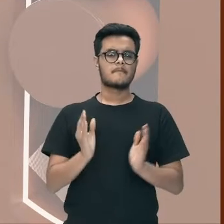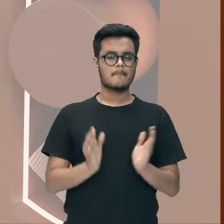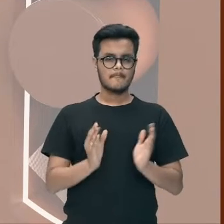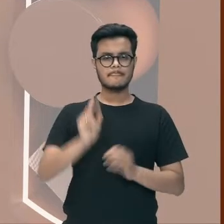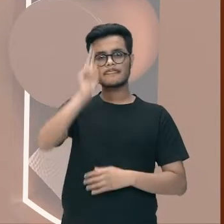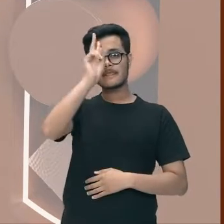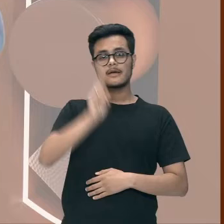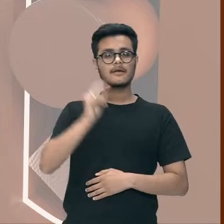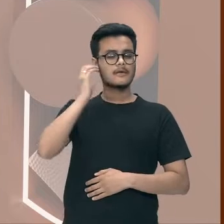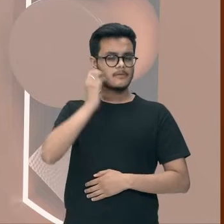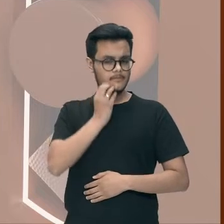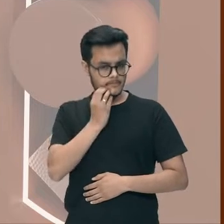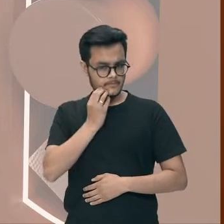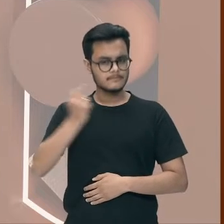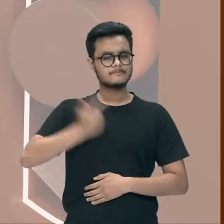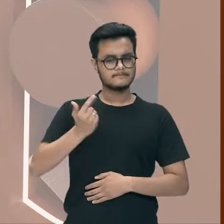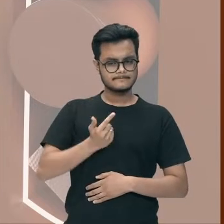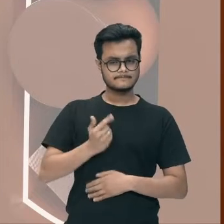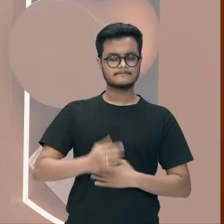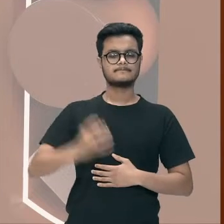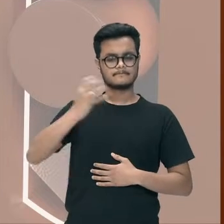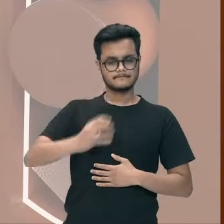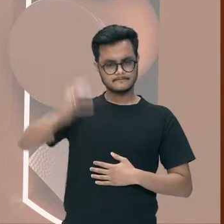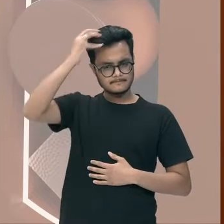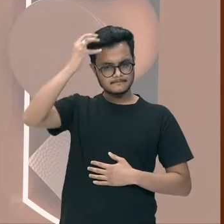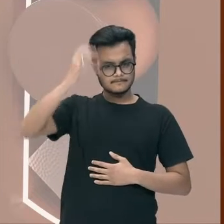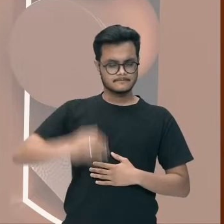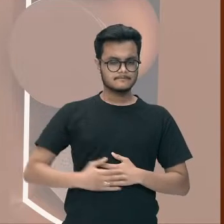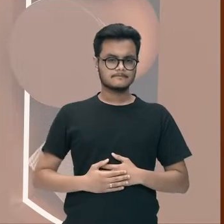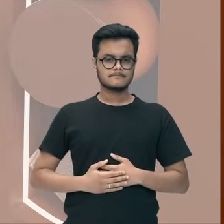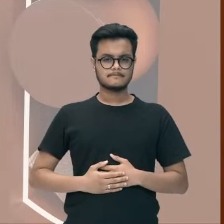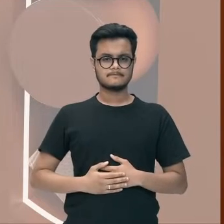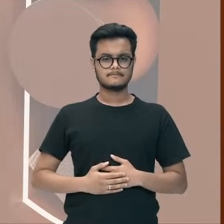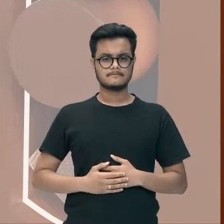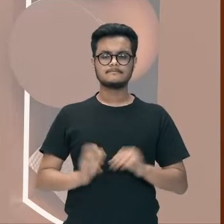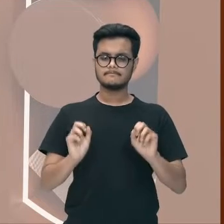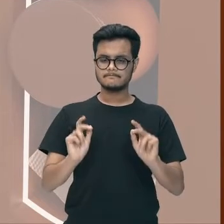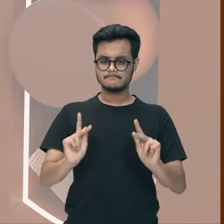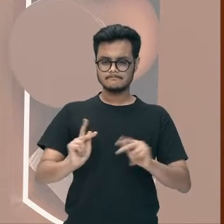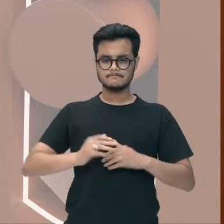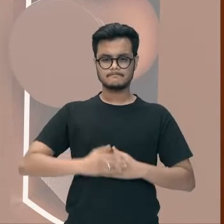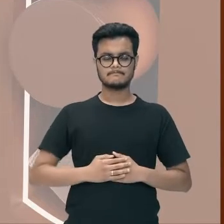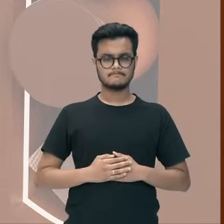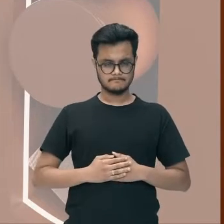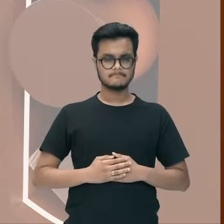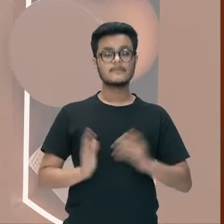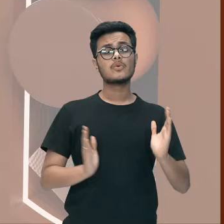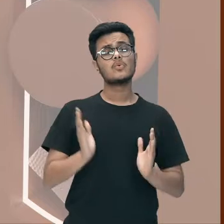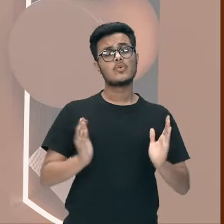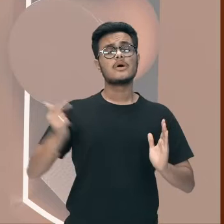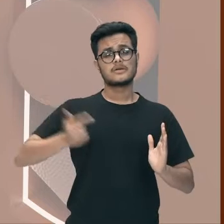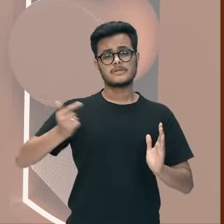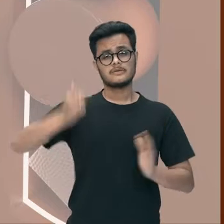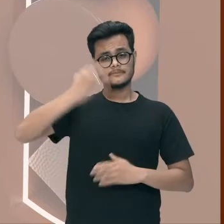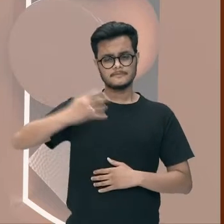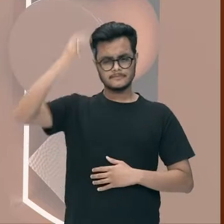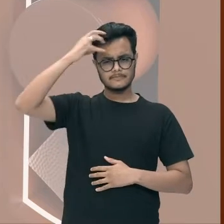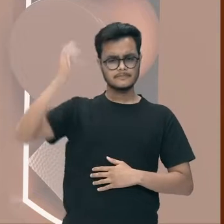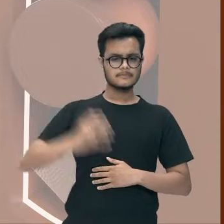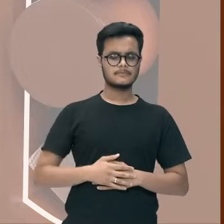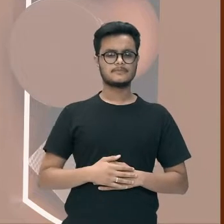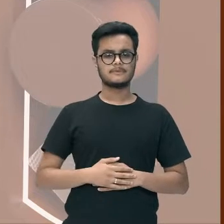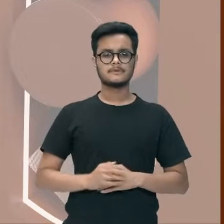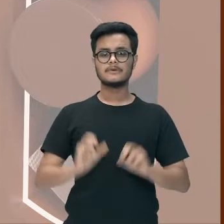esse objeto de conhecimento e a gente vai caminhar, então, aí no segundo reinado e vamos começar falando do fim do